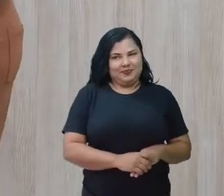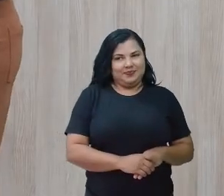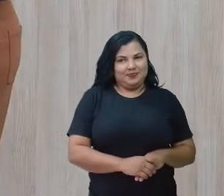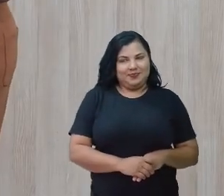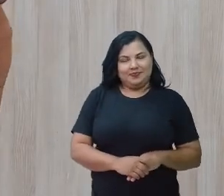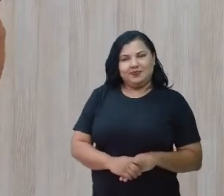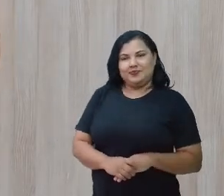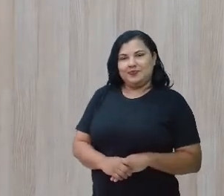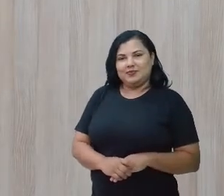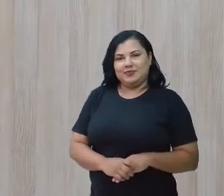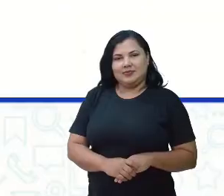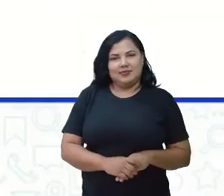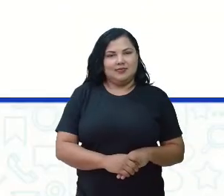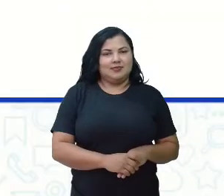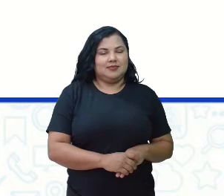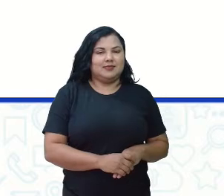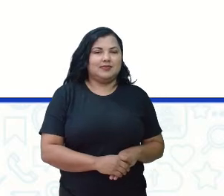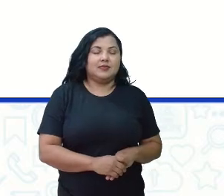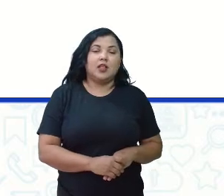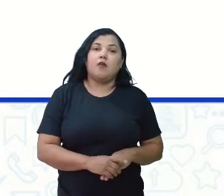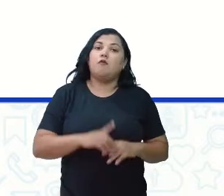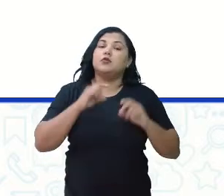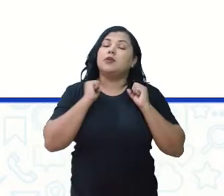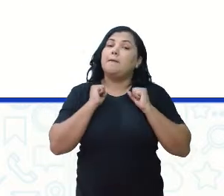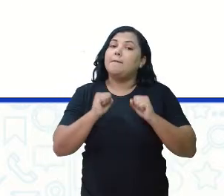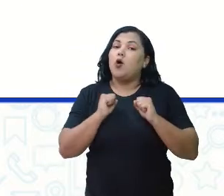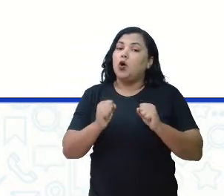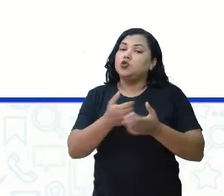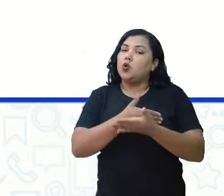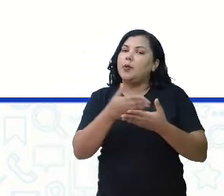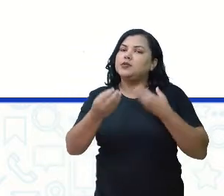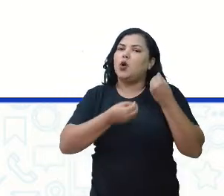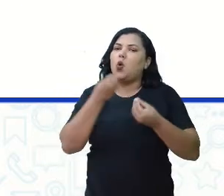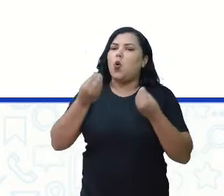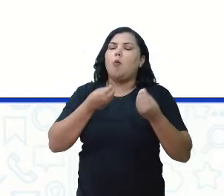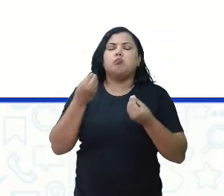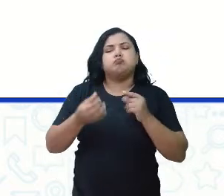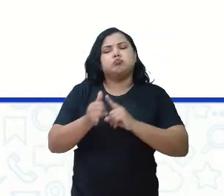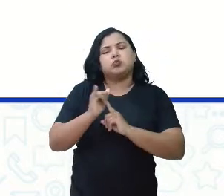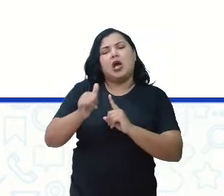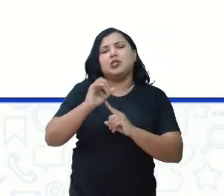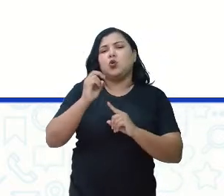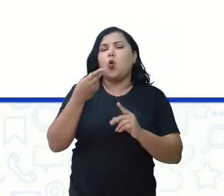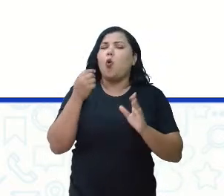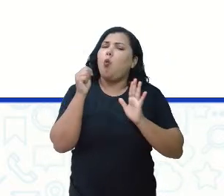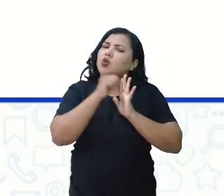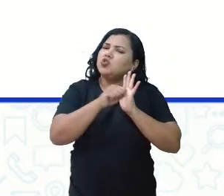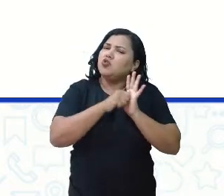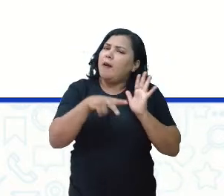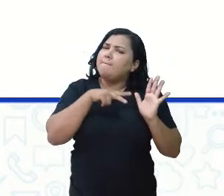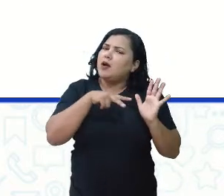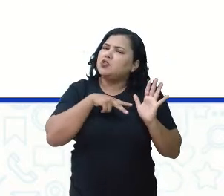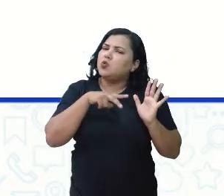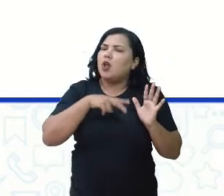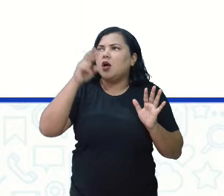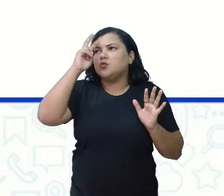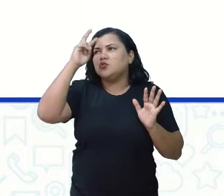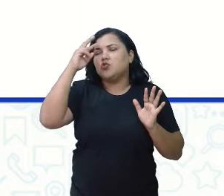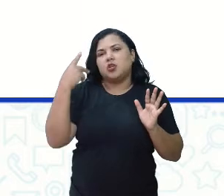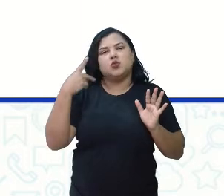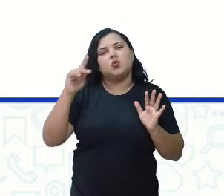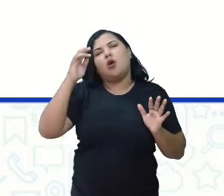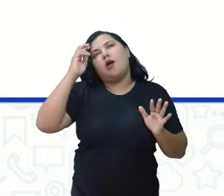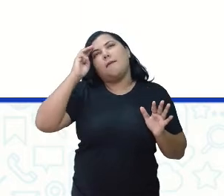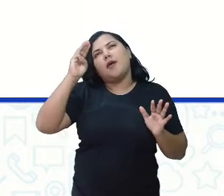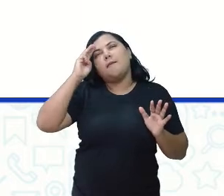artísticas. Você pode começar com um diário, né, ou uma narrativa, uma história que exista na sua cabeça, escrevendo suas memórias